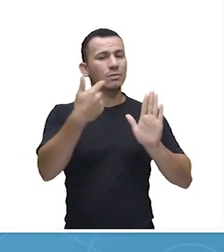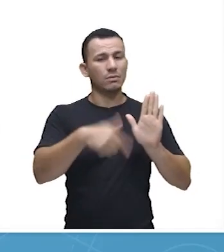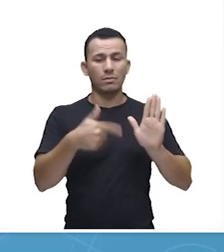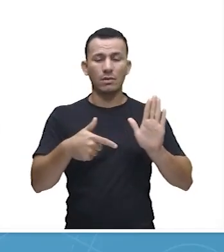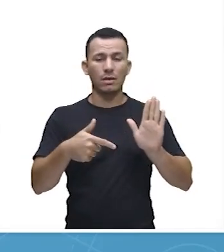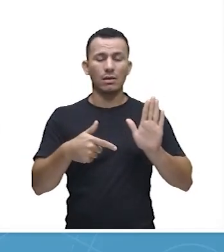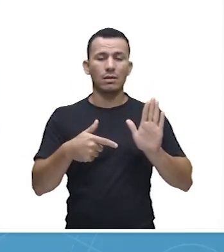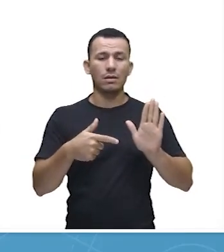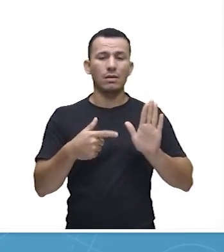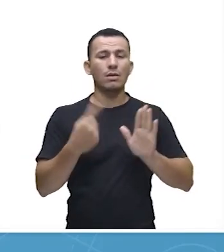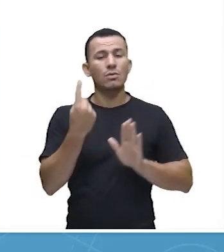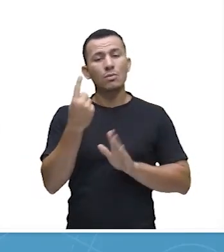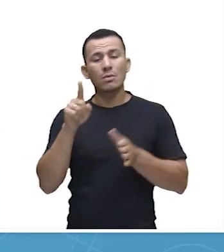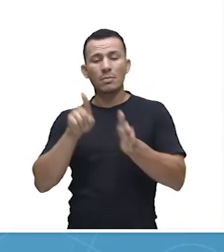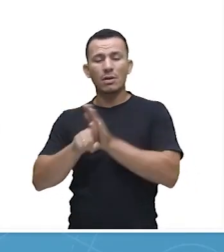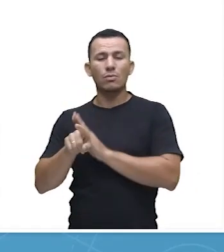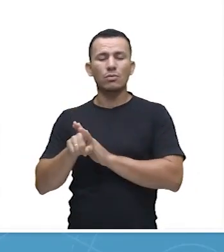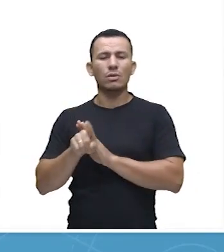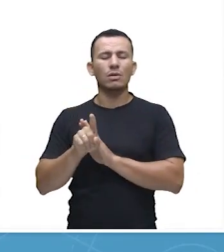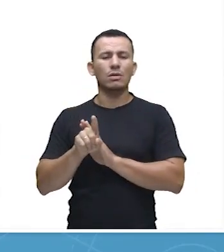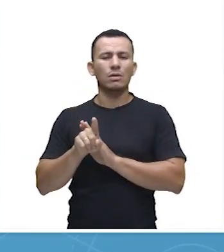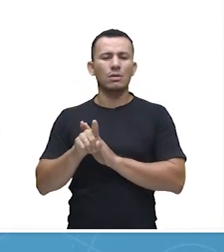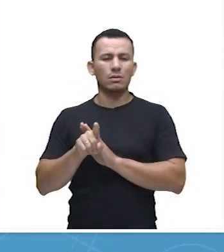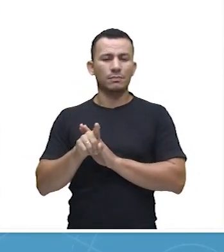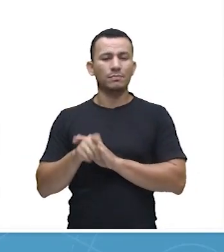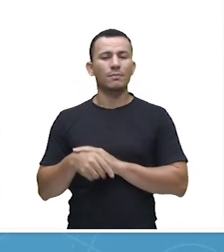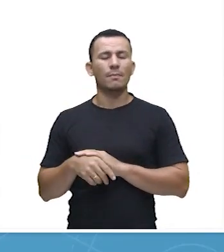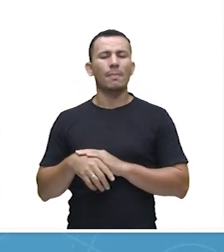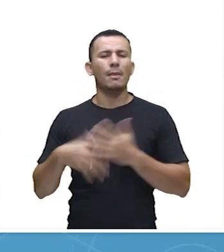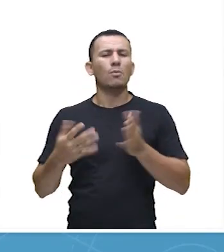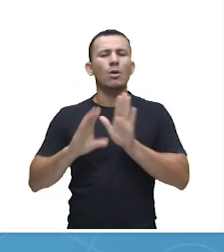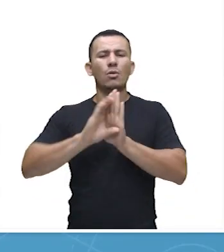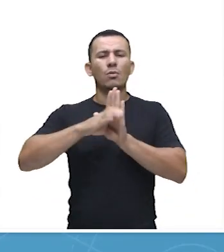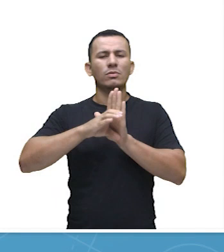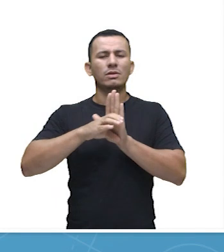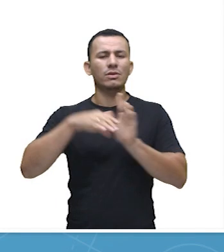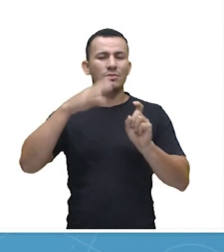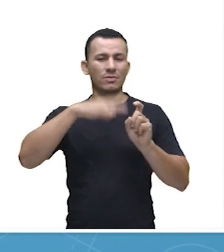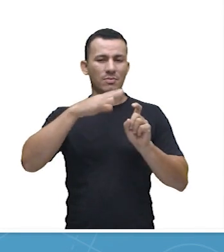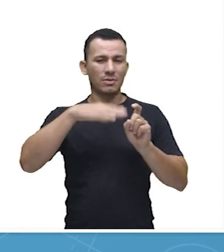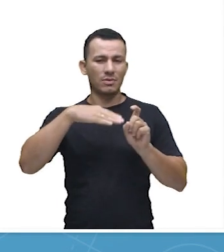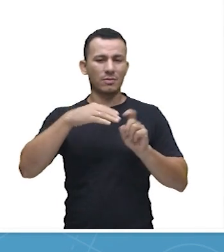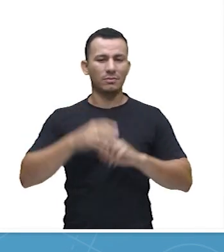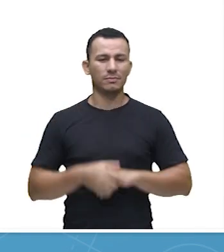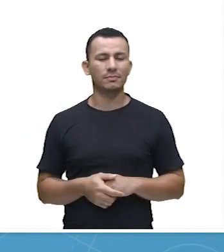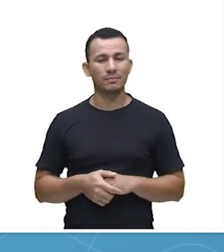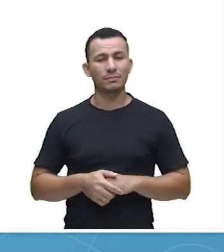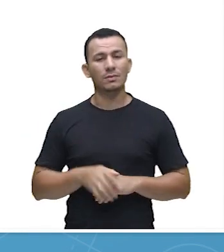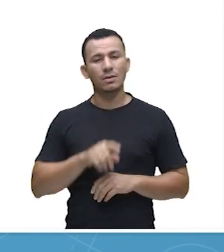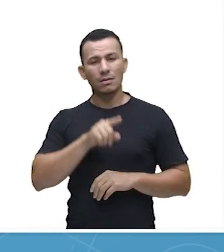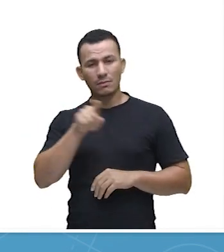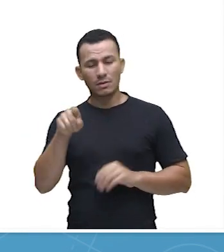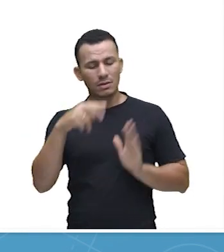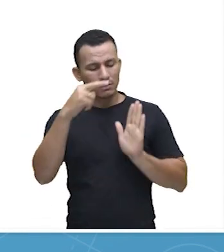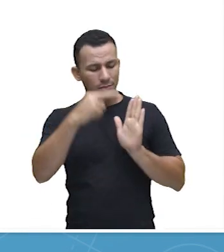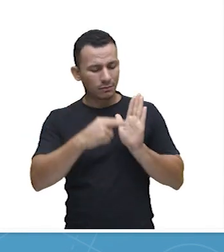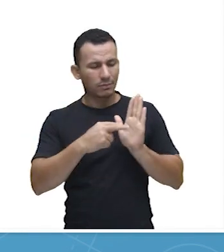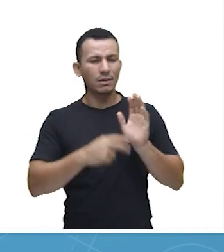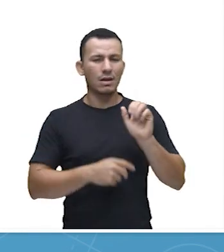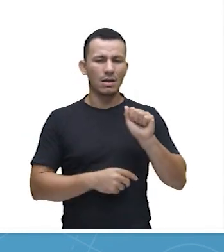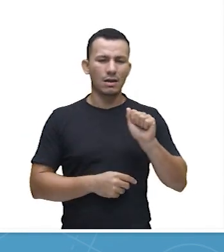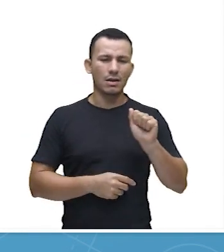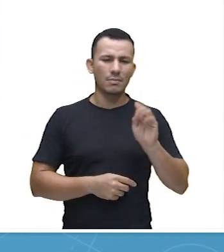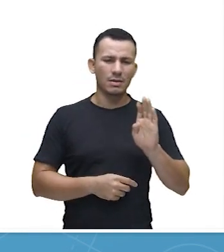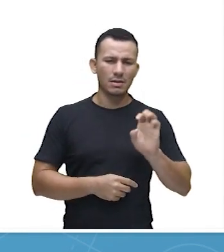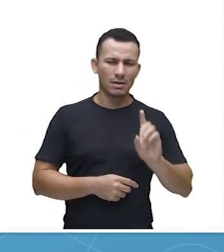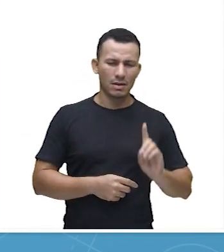mito. Qual a alternativa tem o melhor conceito para mito? Então, leiam com atenção as alternativas e